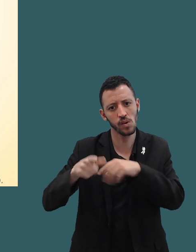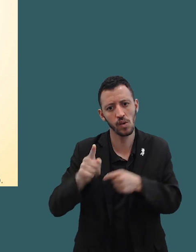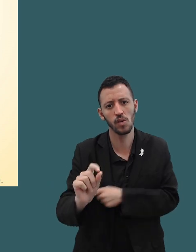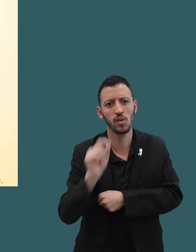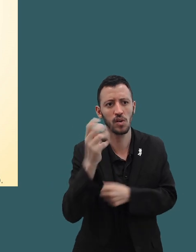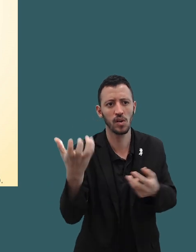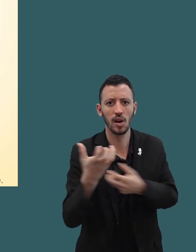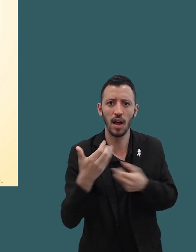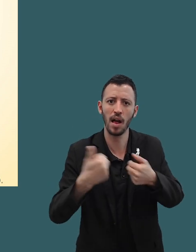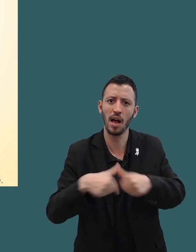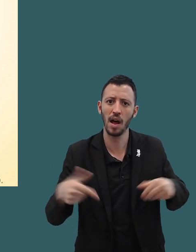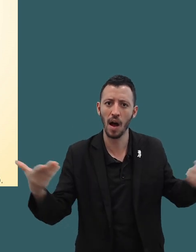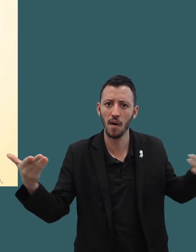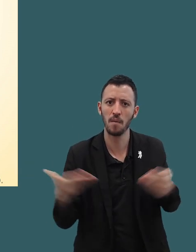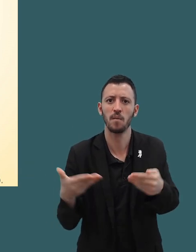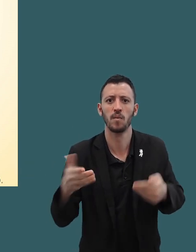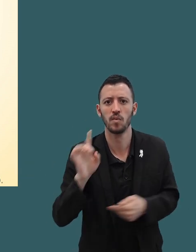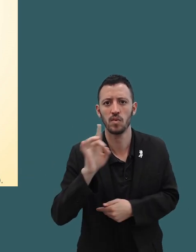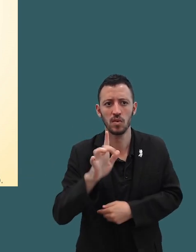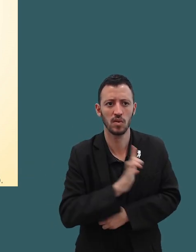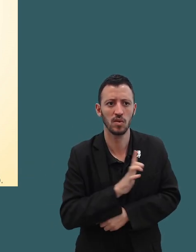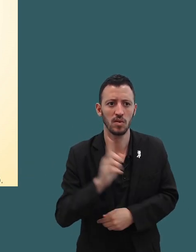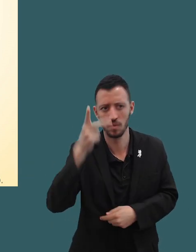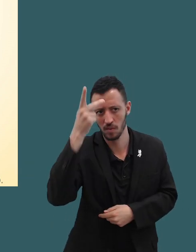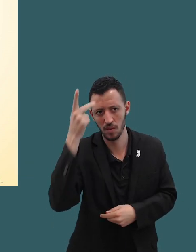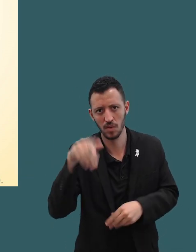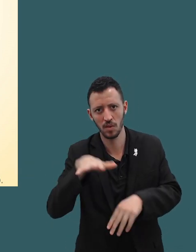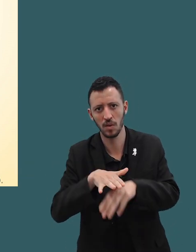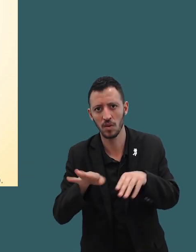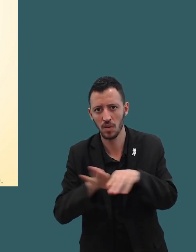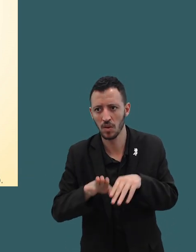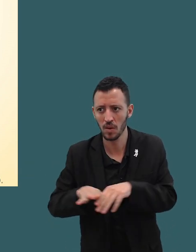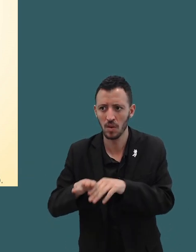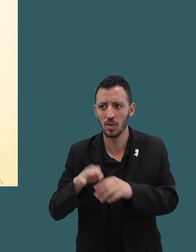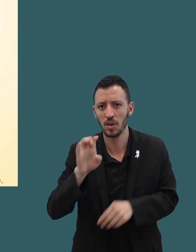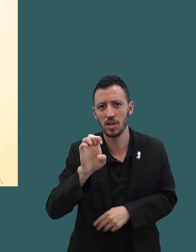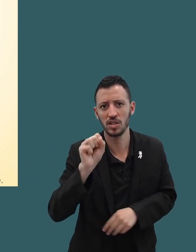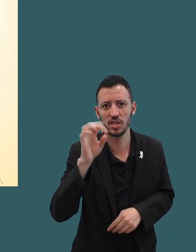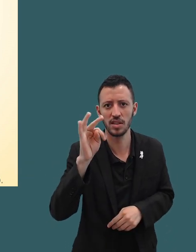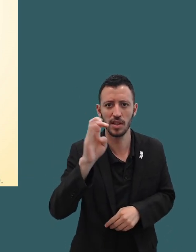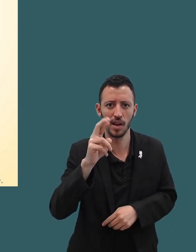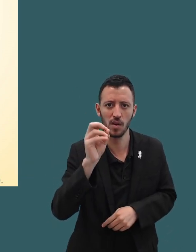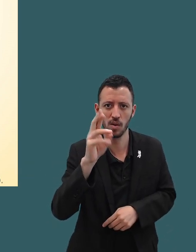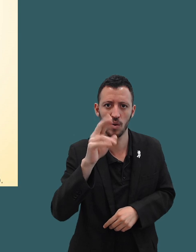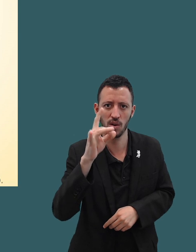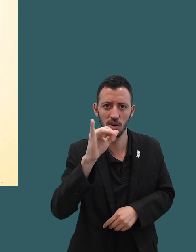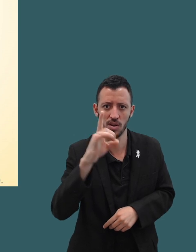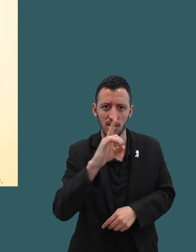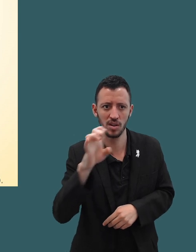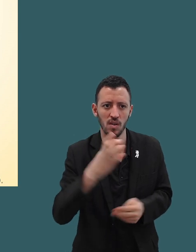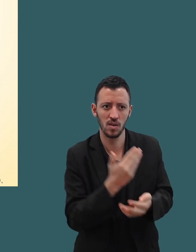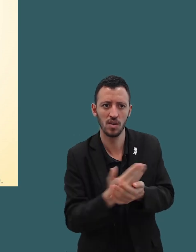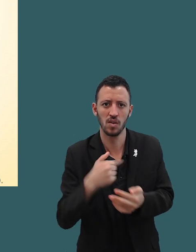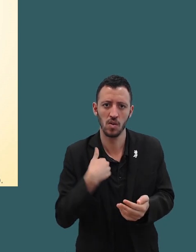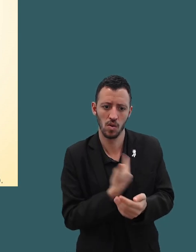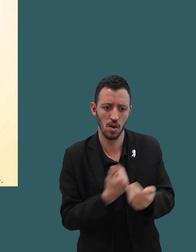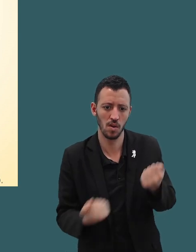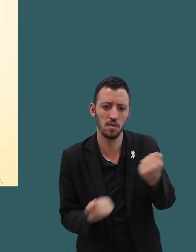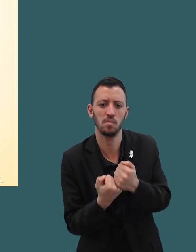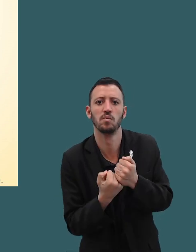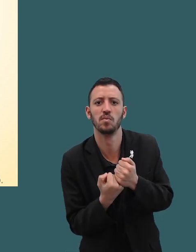educação, querem agora, querem... Nós temos os Caças Asteroides, que é uma iniciativa que a gente